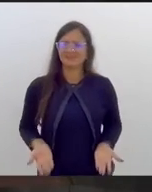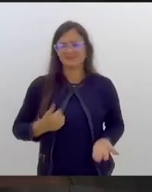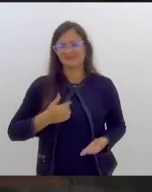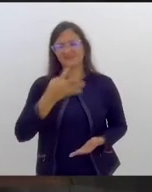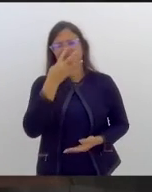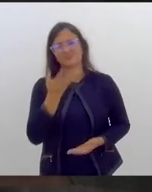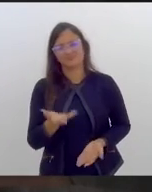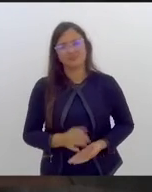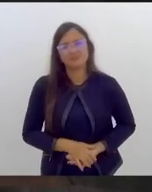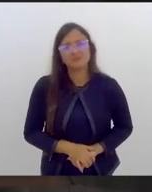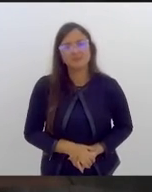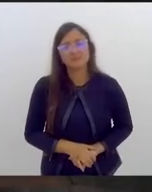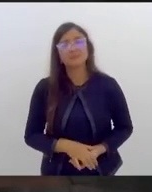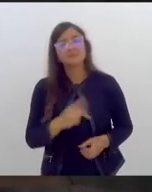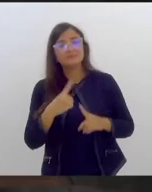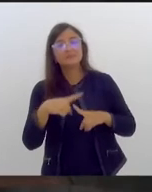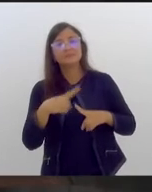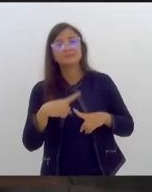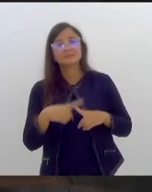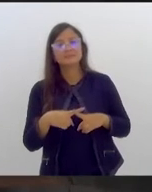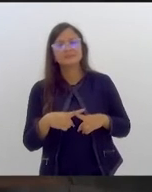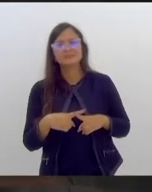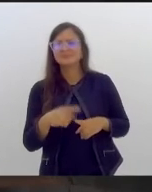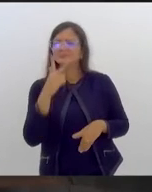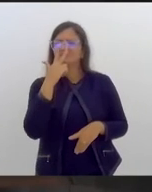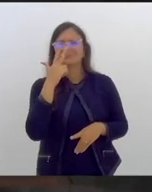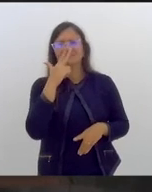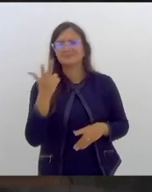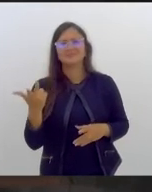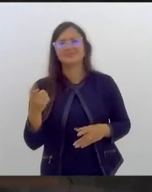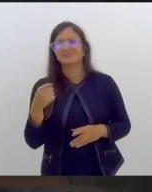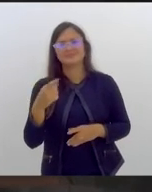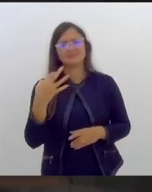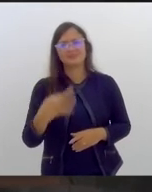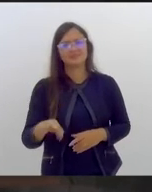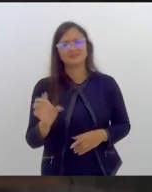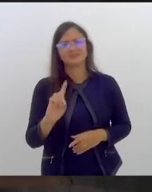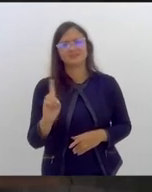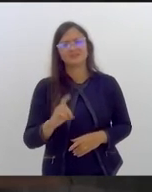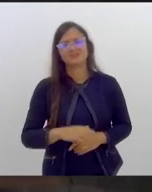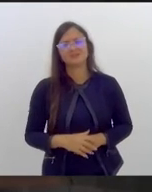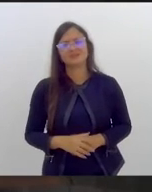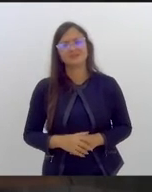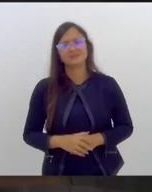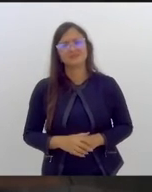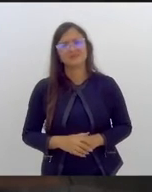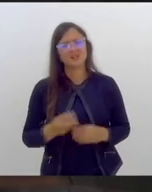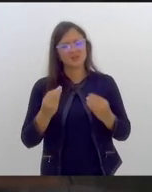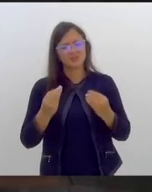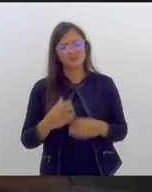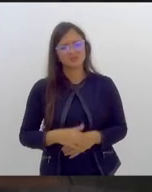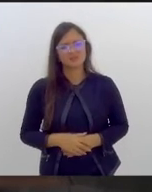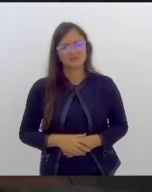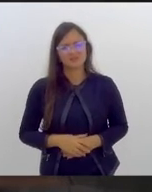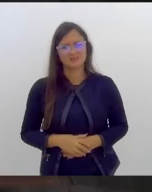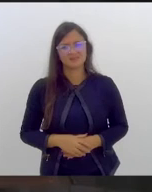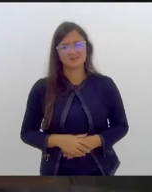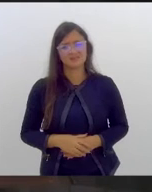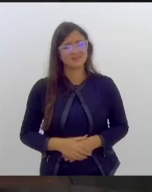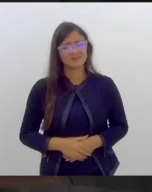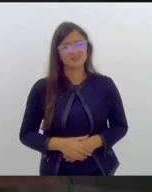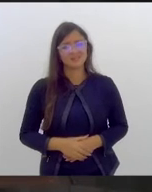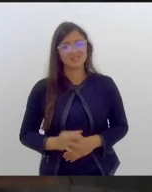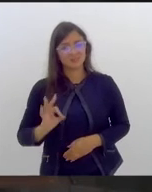porque esse não é a Rigor como sabemos aqui o tratamento que em geral